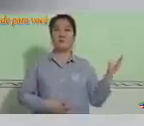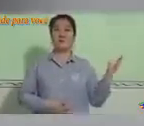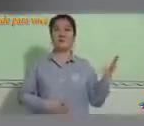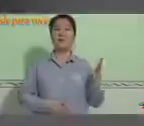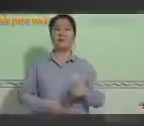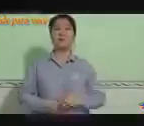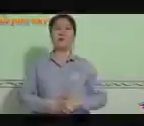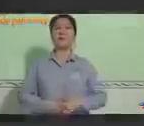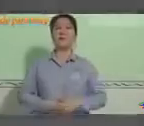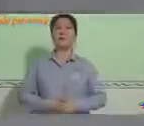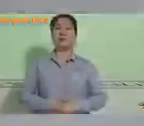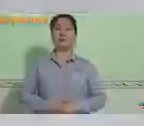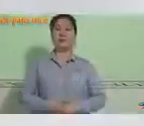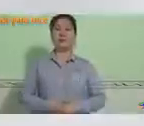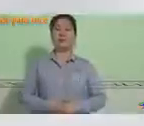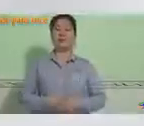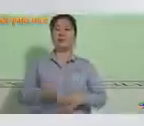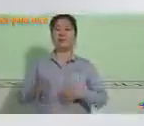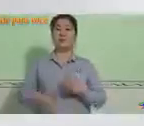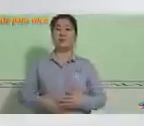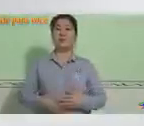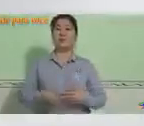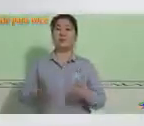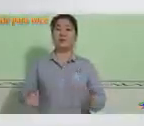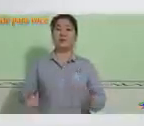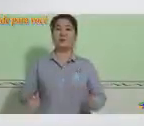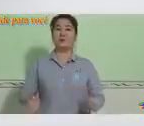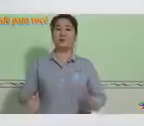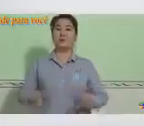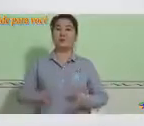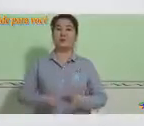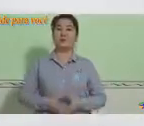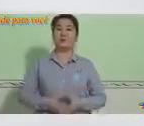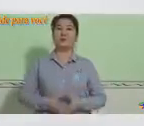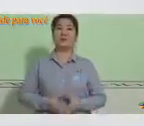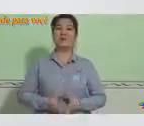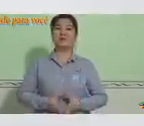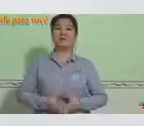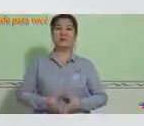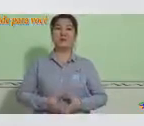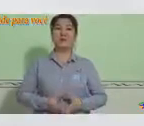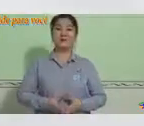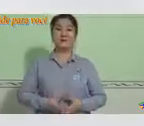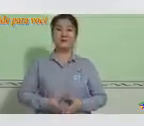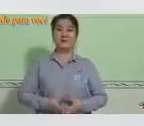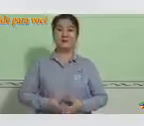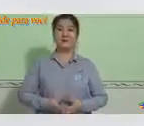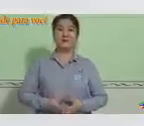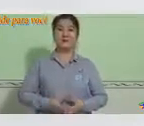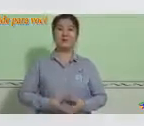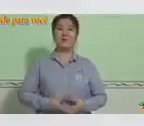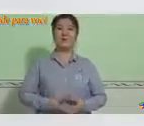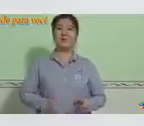Confira mais sobre o que é acupuntura e para que serve. Veja outras dicas que podem ajudar a diminuir a dor provocada pela